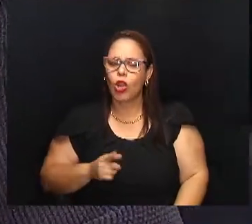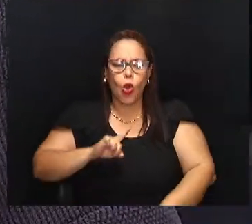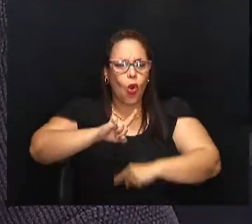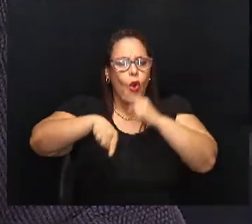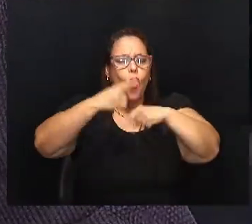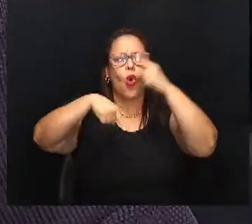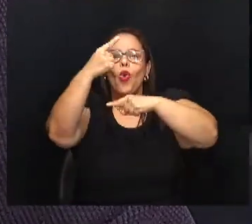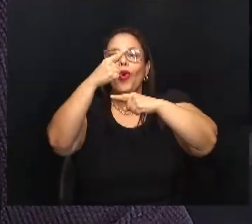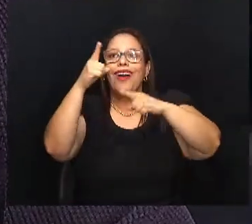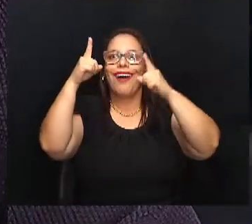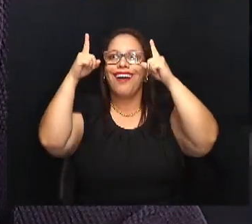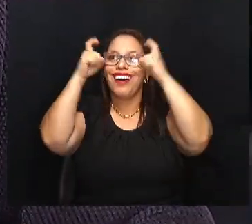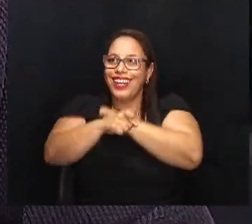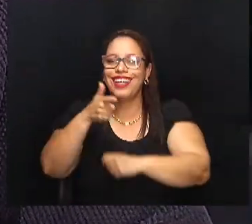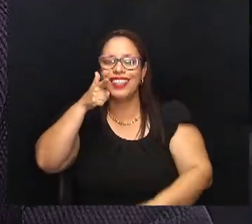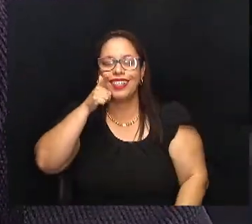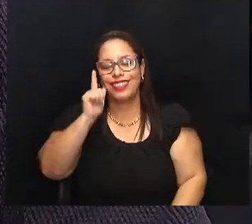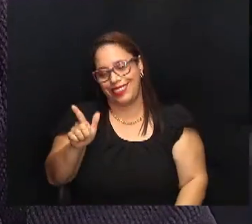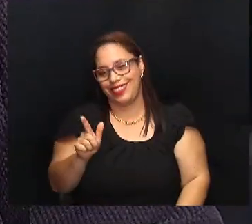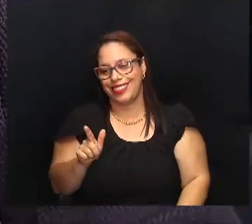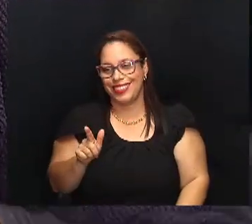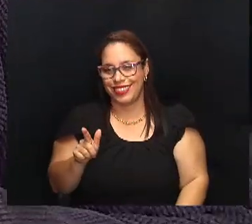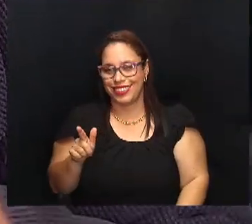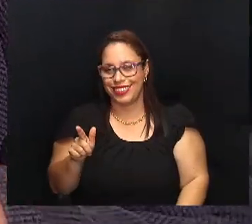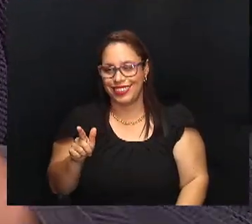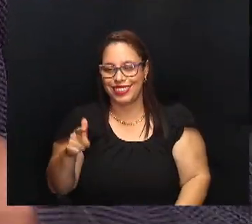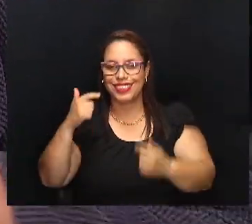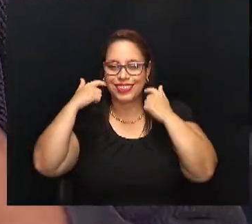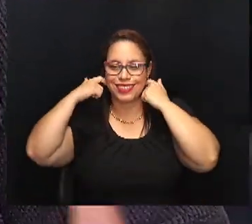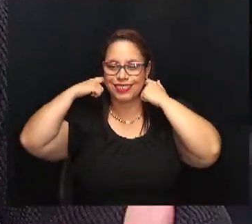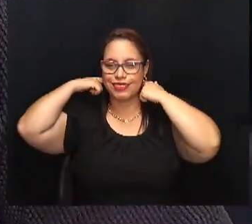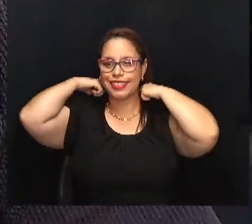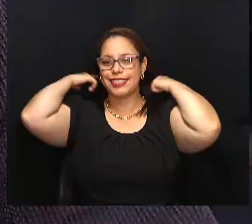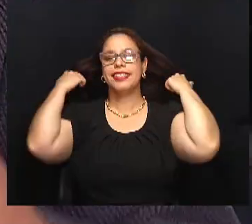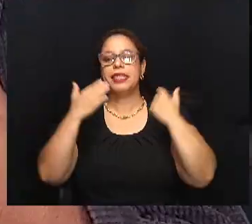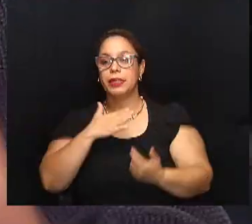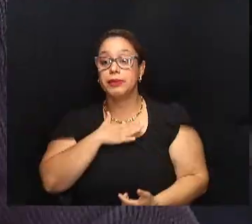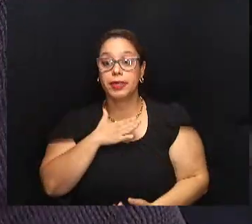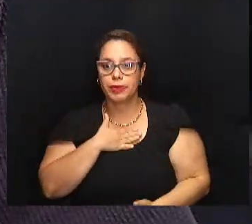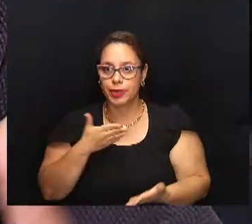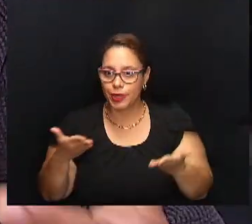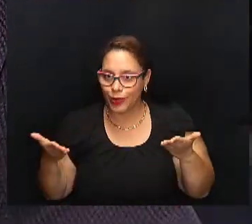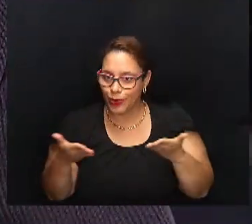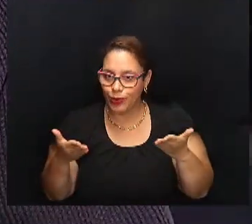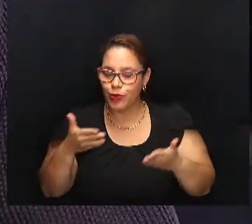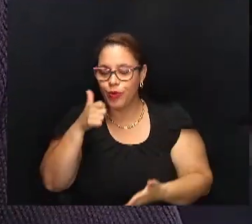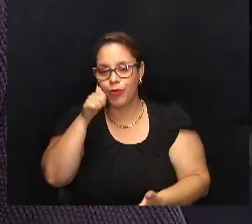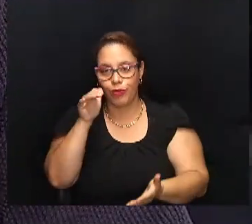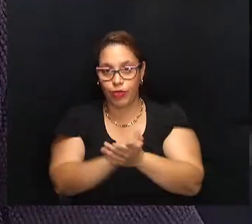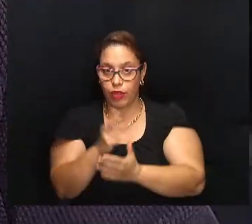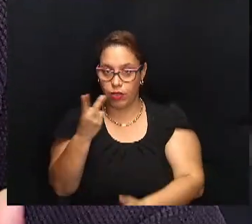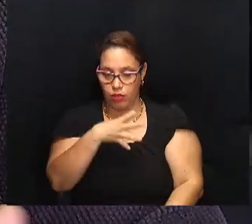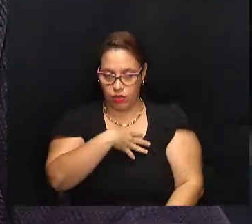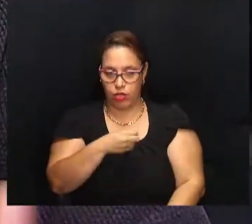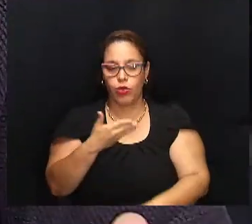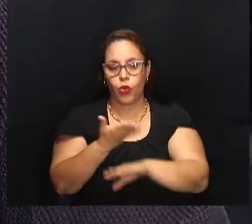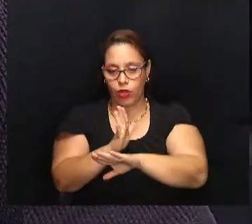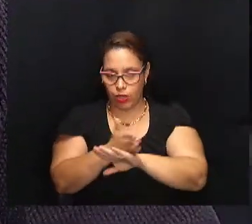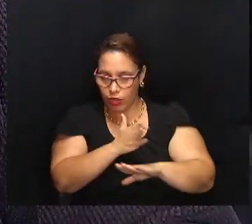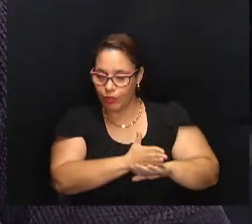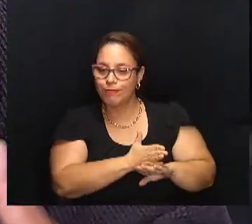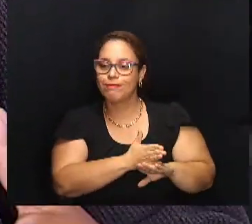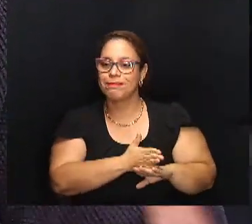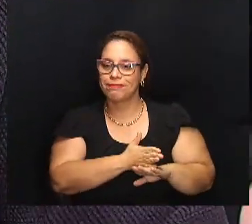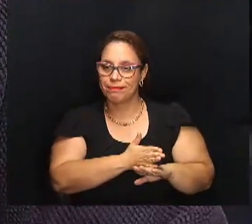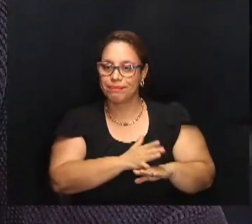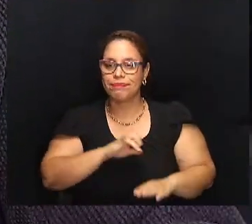os desafios, Então, assim, para mim, eu tenho hoje, minha esposa, minhas duas filhas treinam e eu tenho